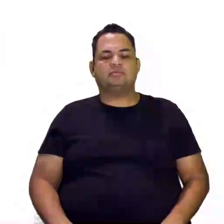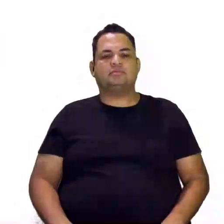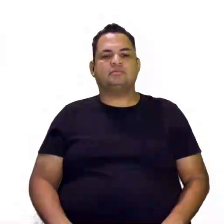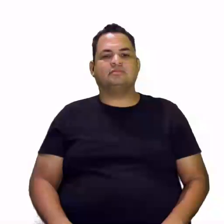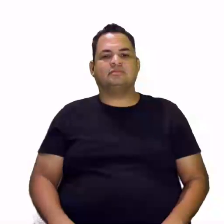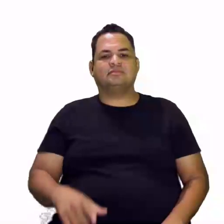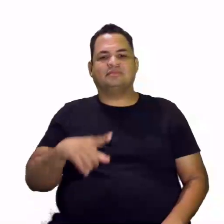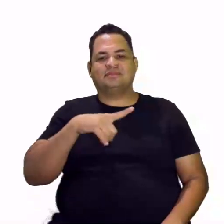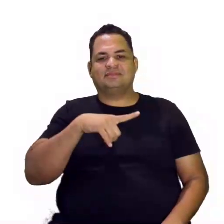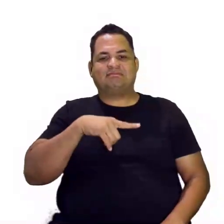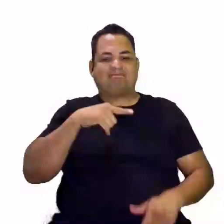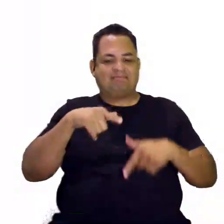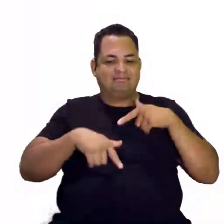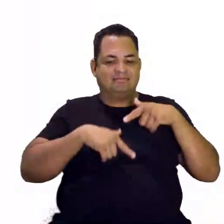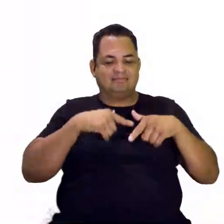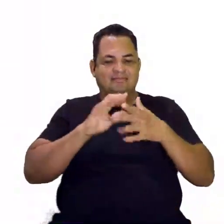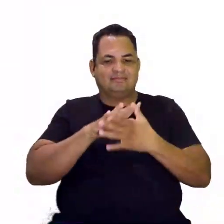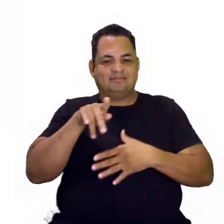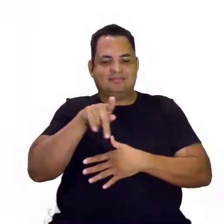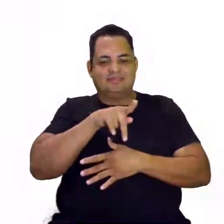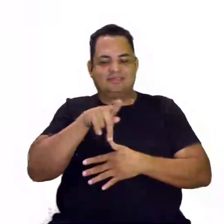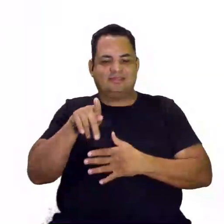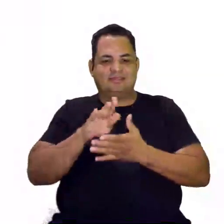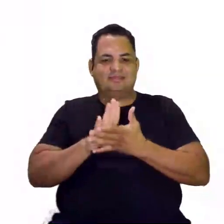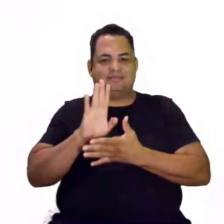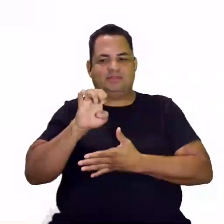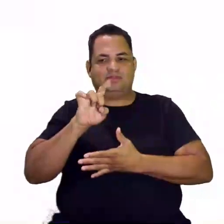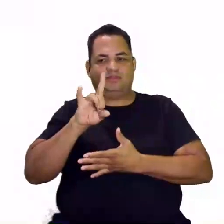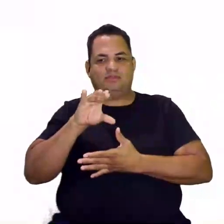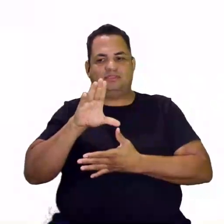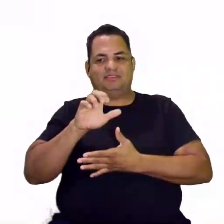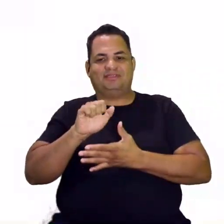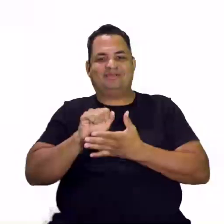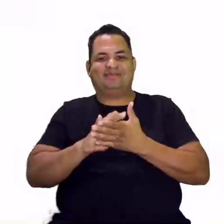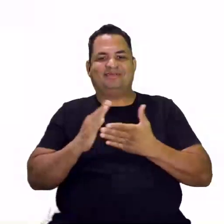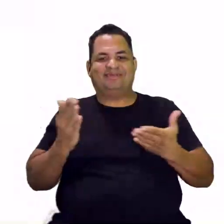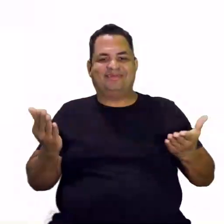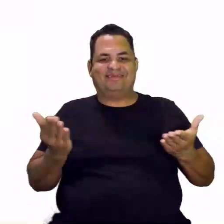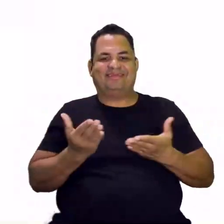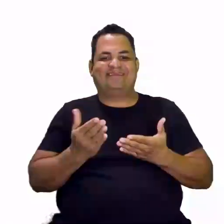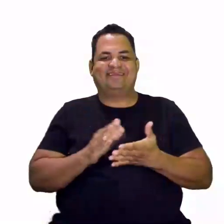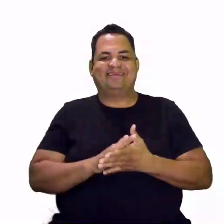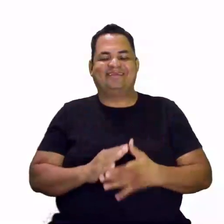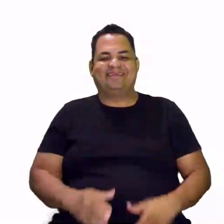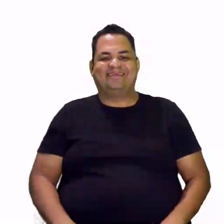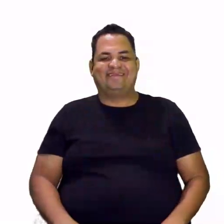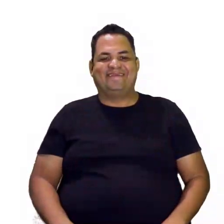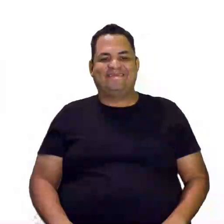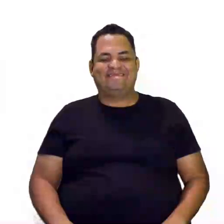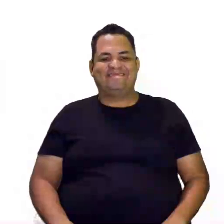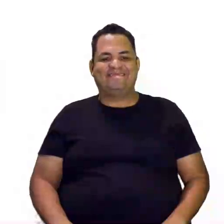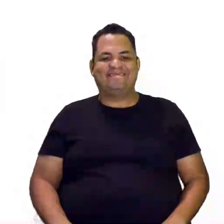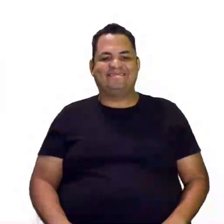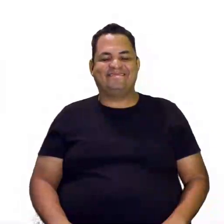trabalho, a professora de biologia, né? Ela tá falando, ela corta bem no meio, ele fica assim com a mãozinha. Vamos lá.